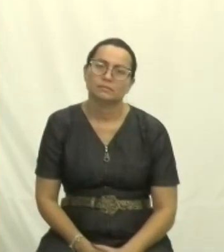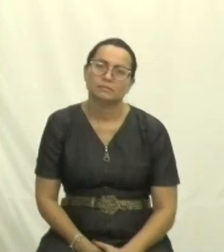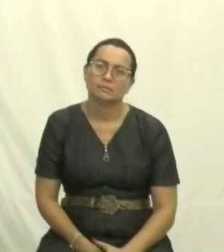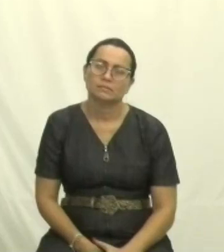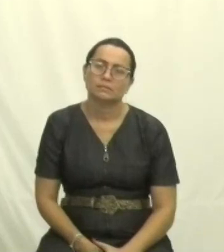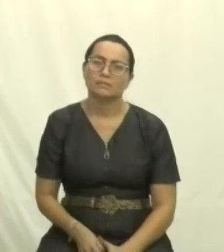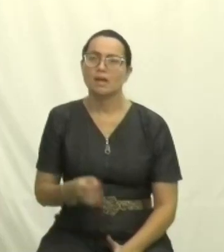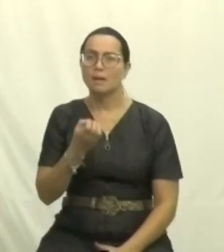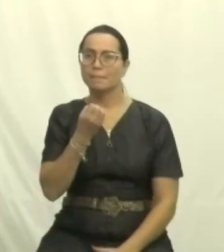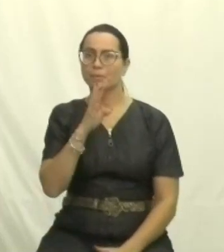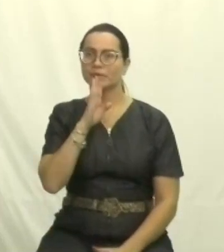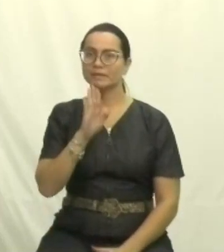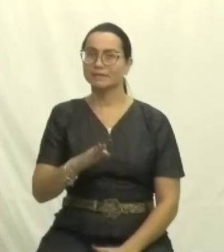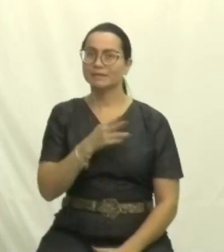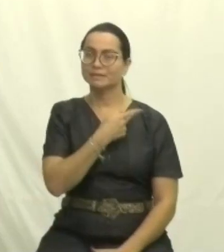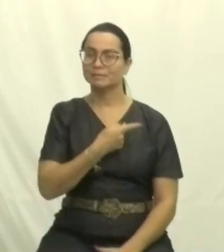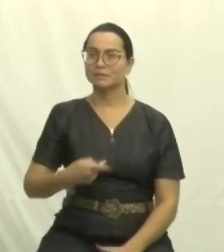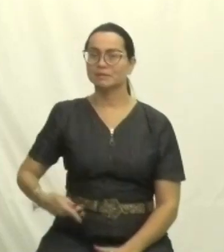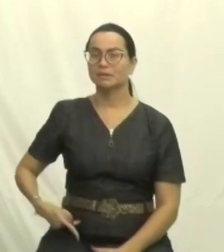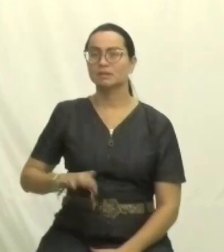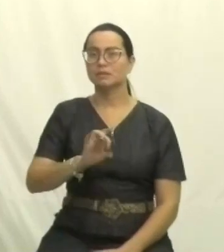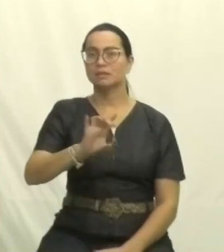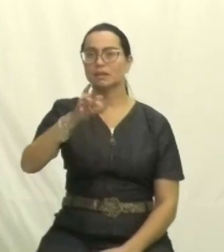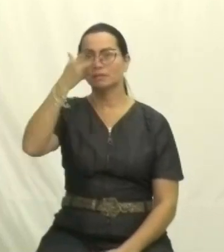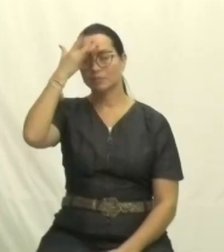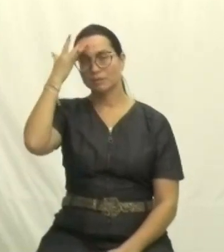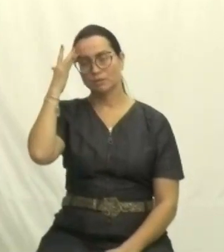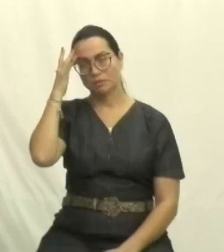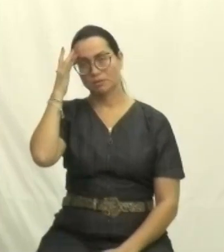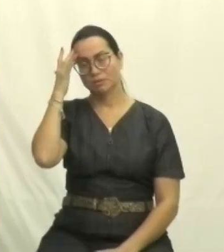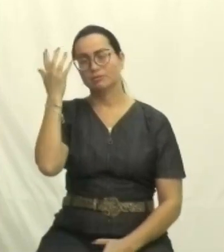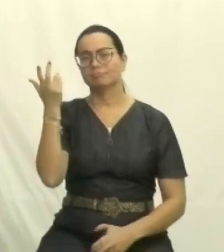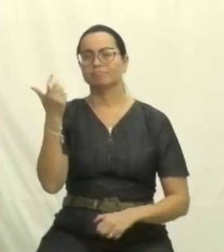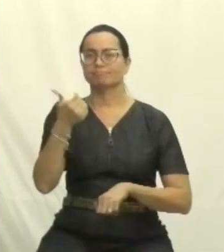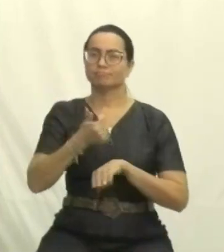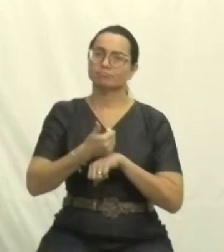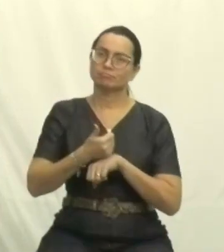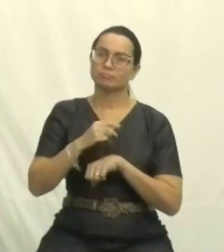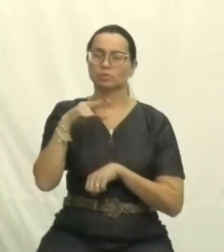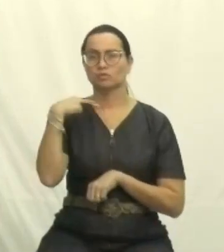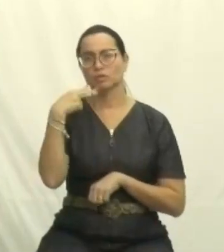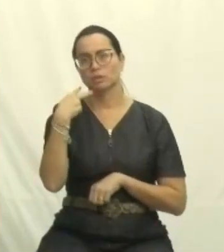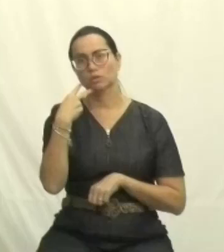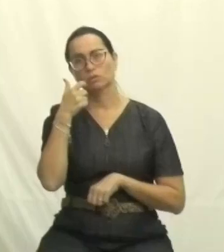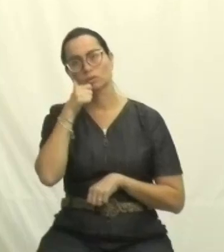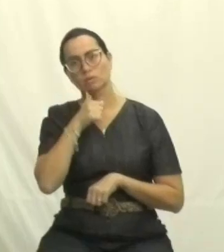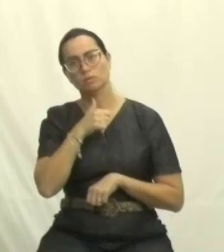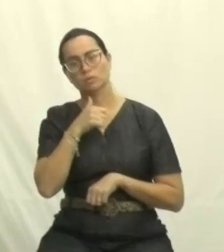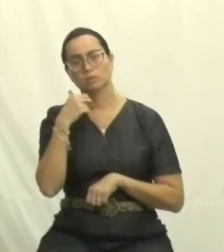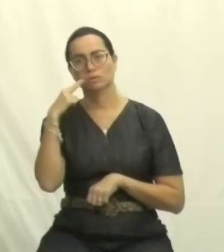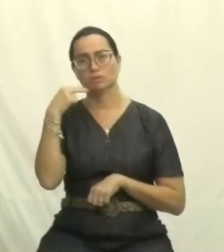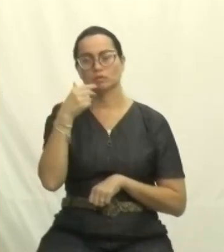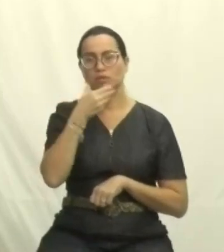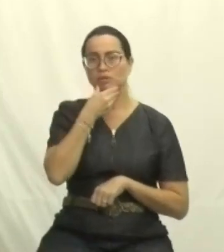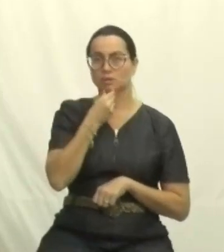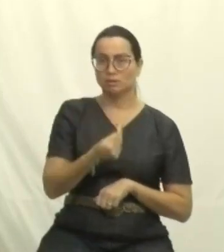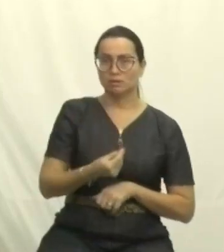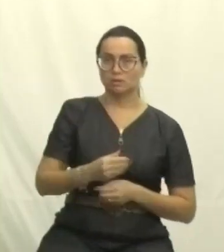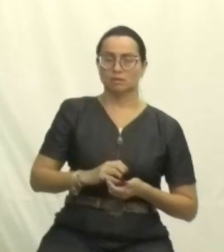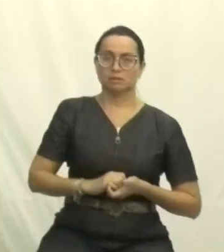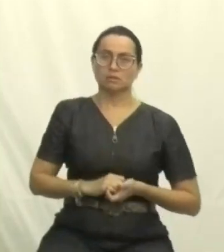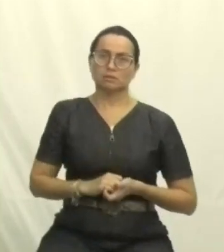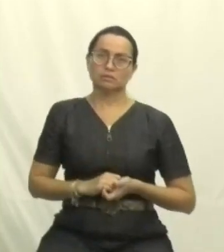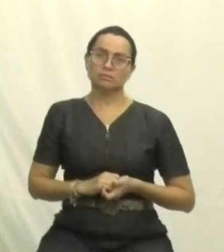Boa tarde, senhor presidente, demais membros da mesa, vereadoras, vereadores. Aproveitar agora para também fazer um cumprimento especial ao Henrique, que